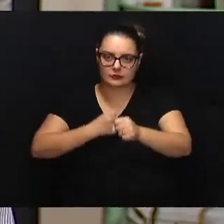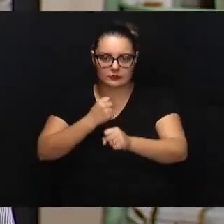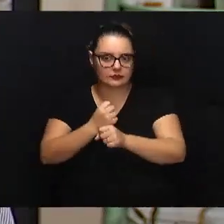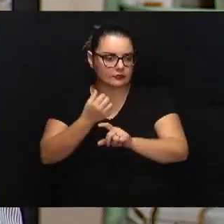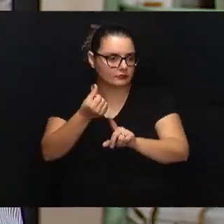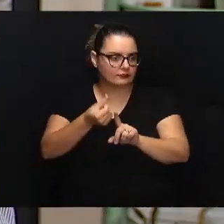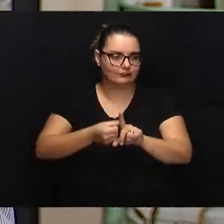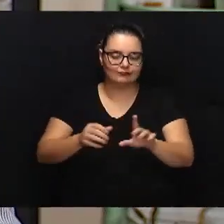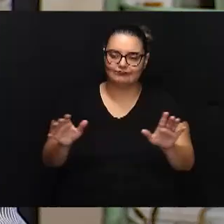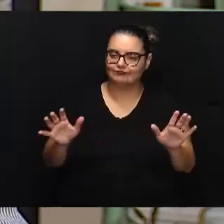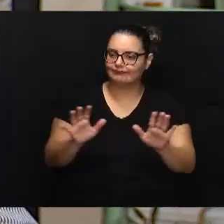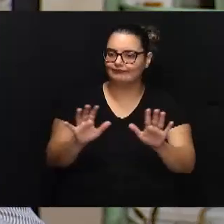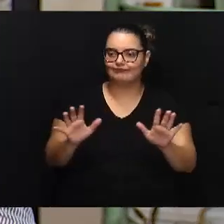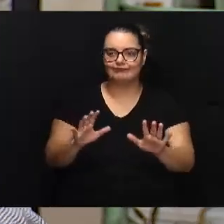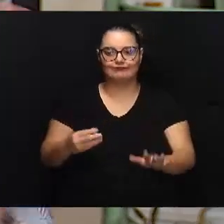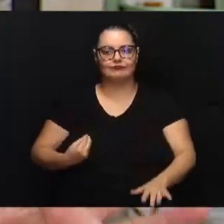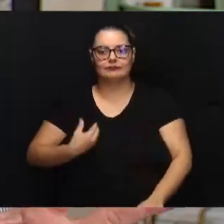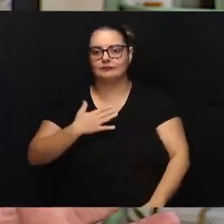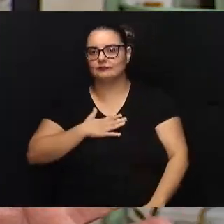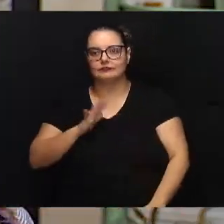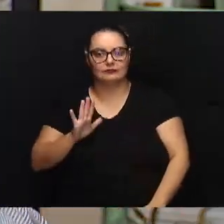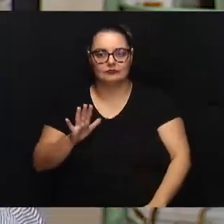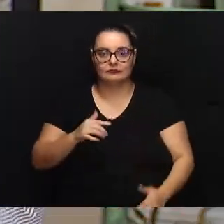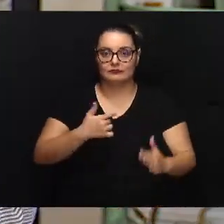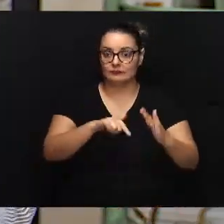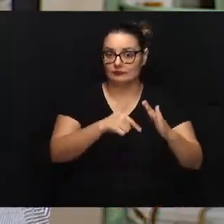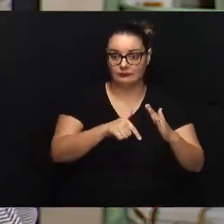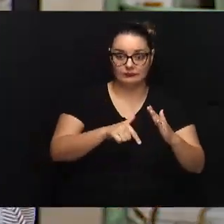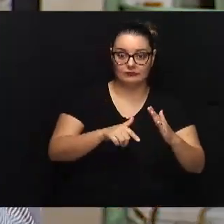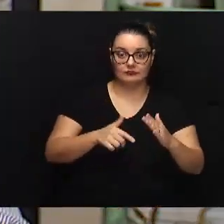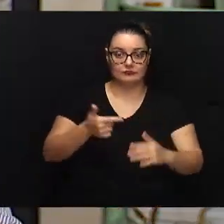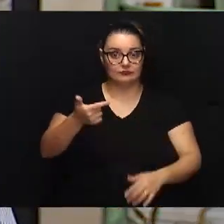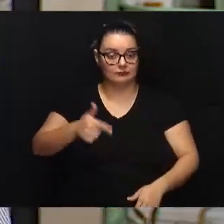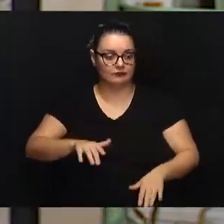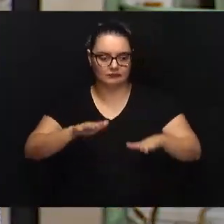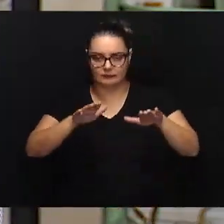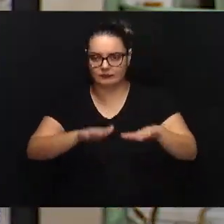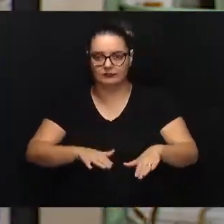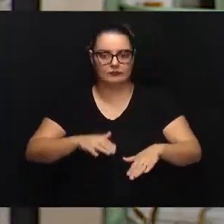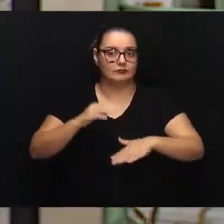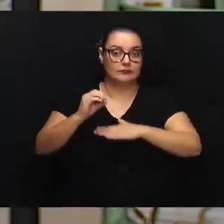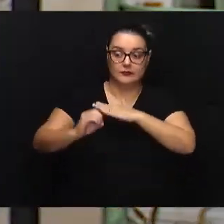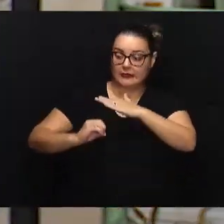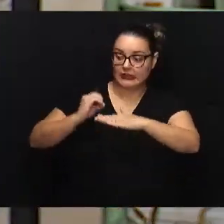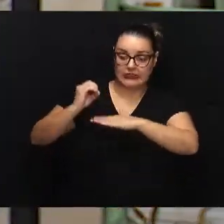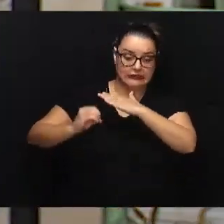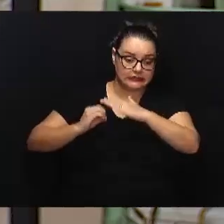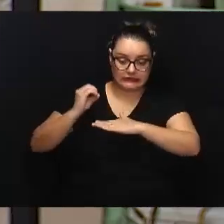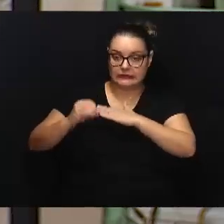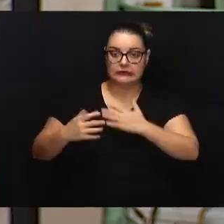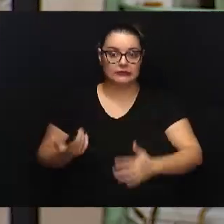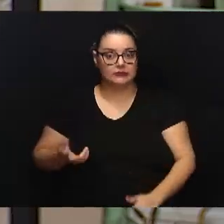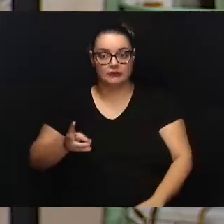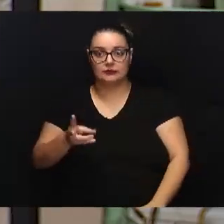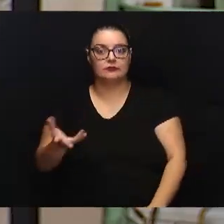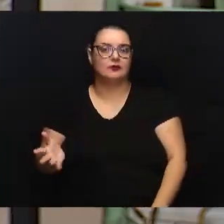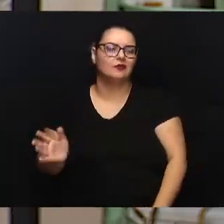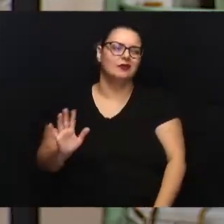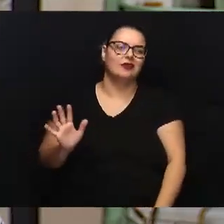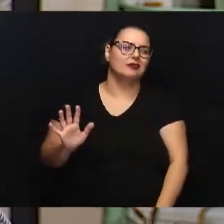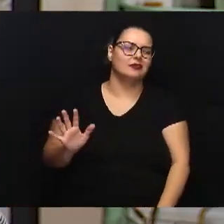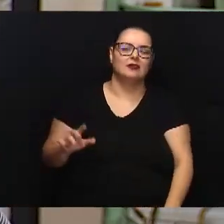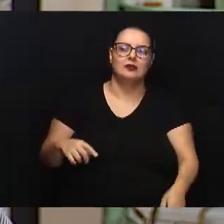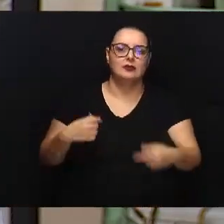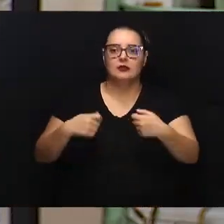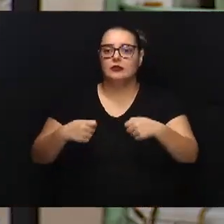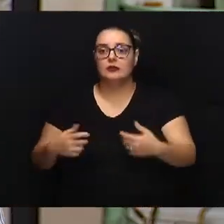não é para mim. Até porque era home office, a gente não saía de casa, trabalhava 24 horas sem parar. E aí eu falei, não, eu preciso fazer alguma